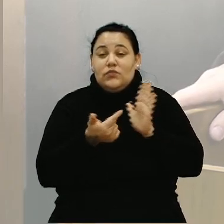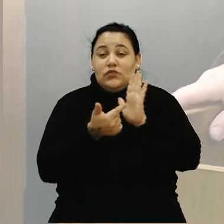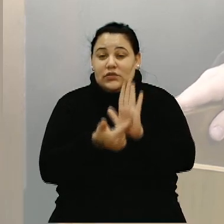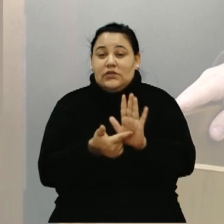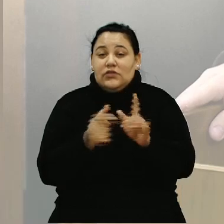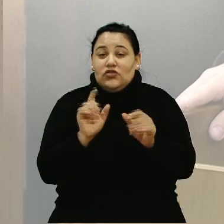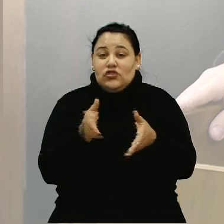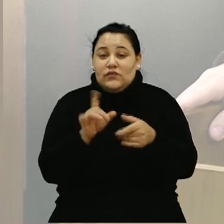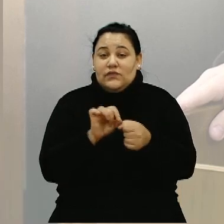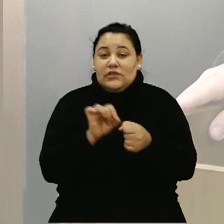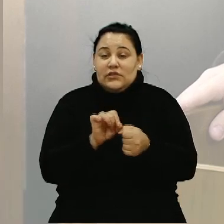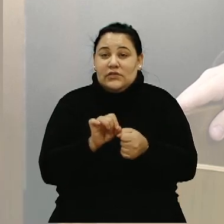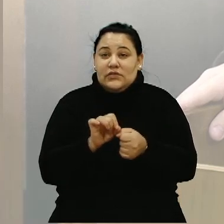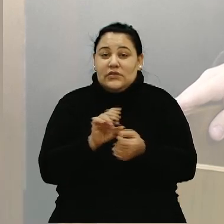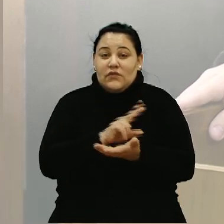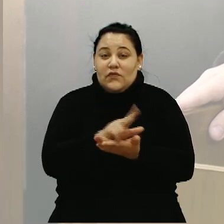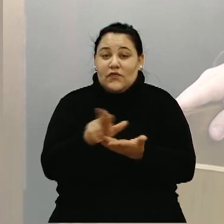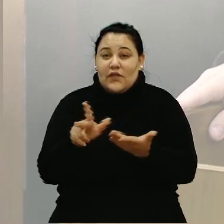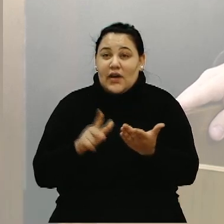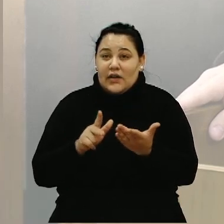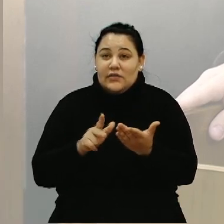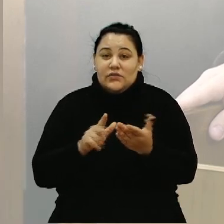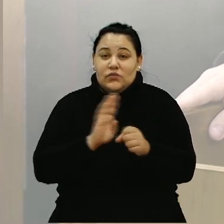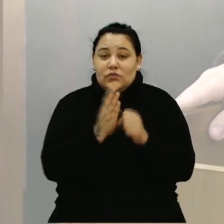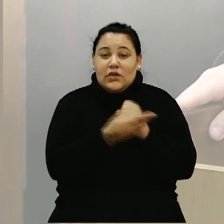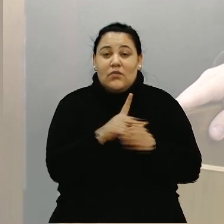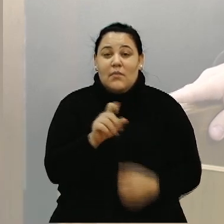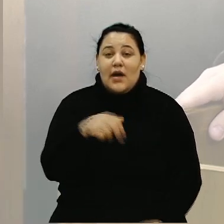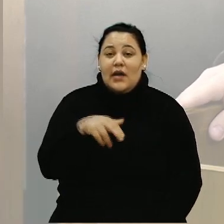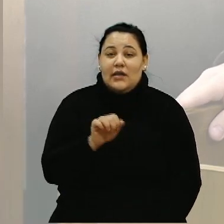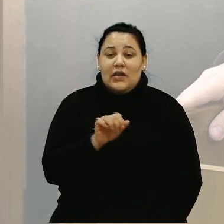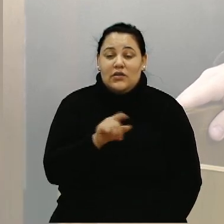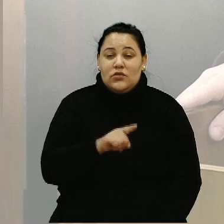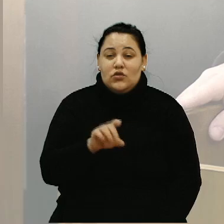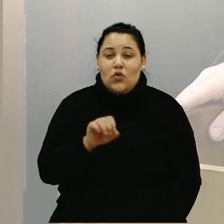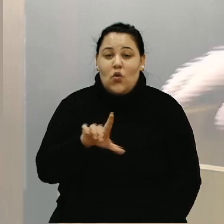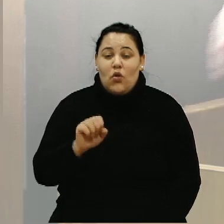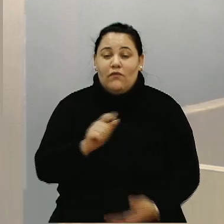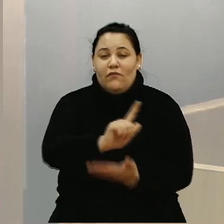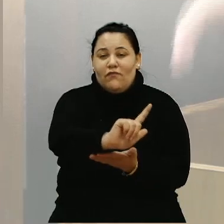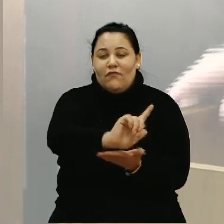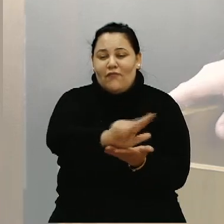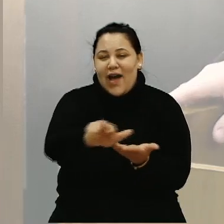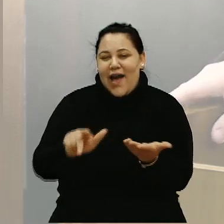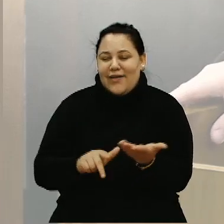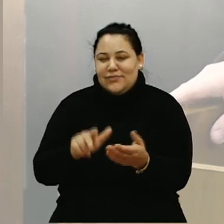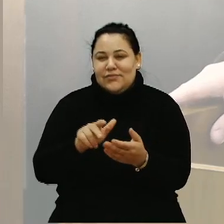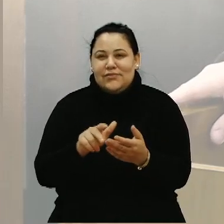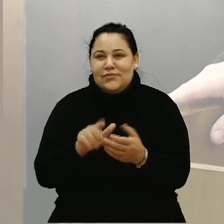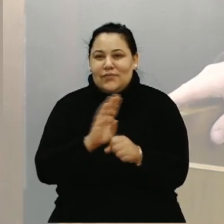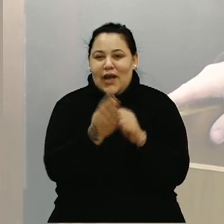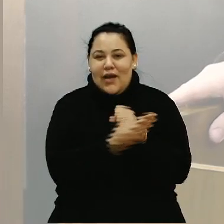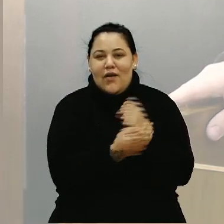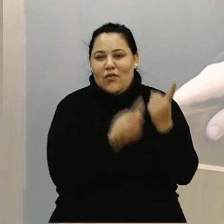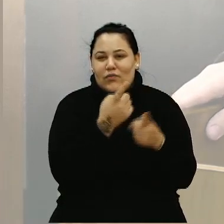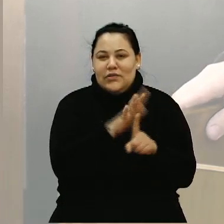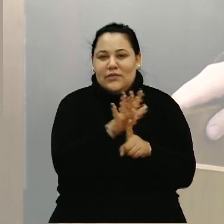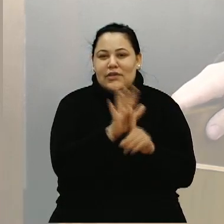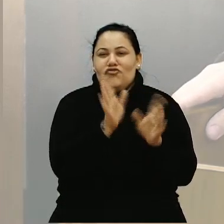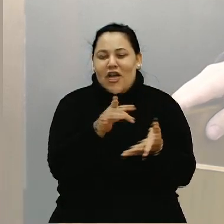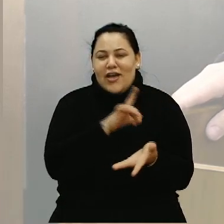ali diversas demandas no Panassolo, no São Vicente, no Cristo Redentor, algumas demandas que nós